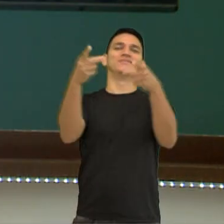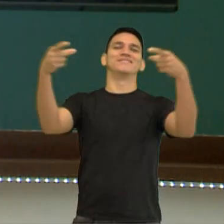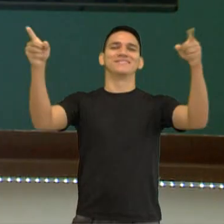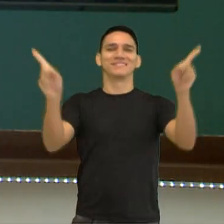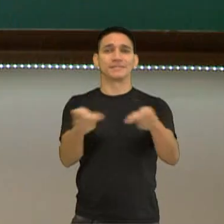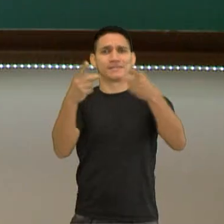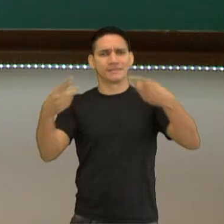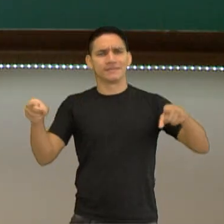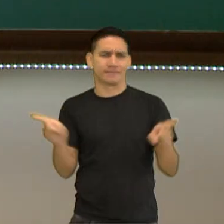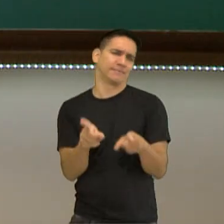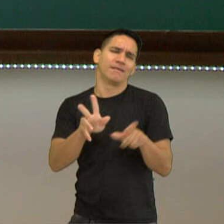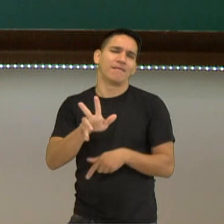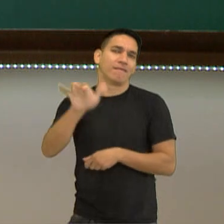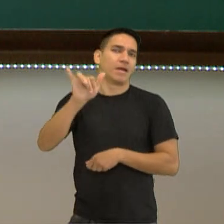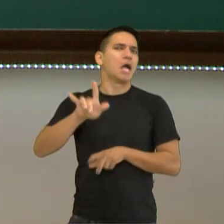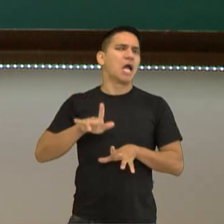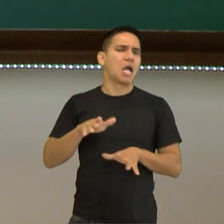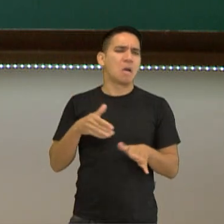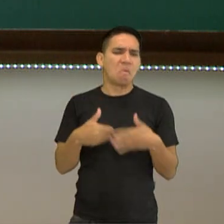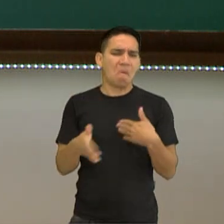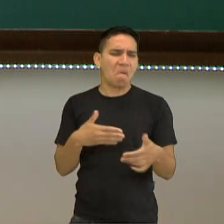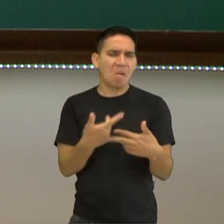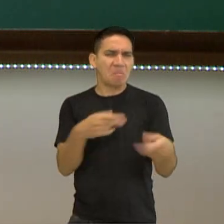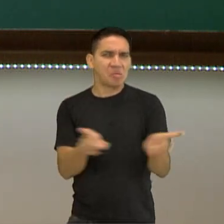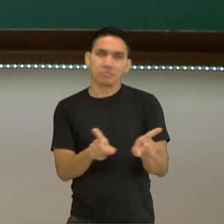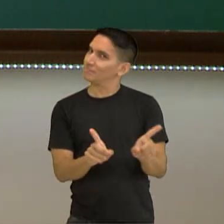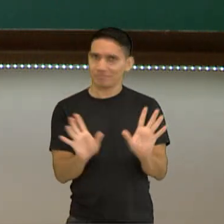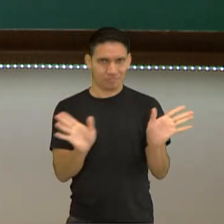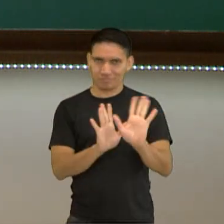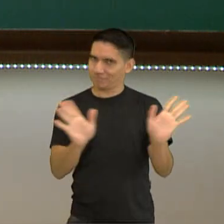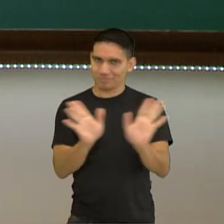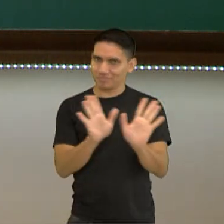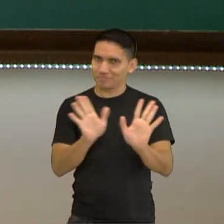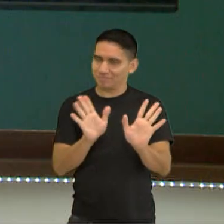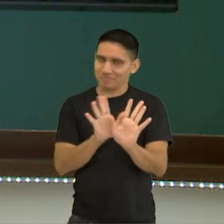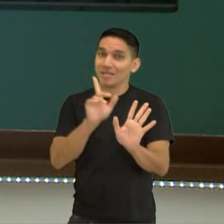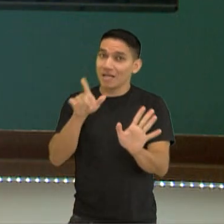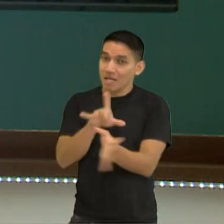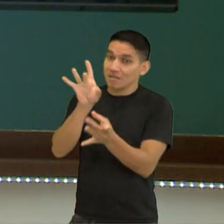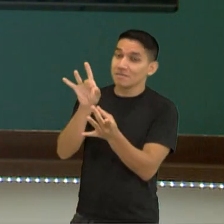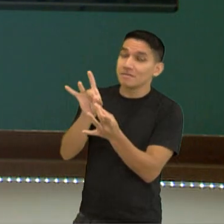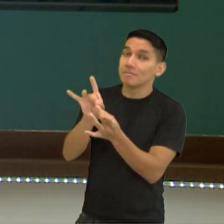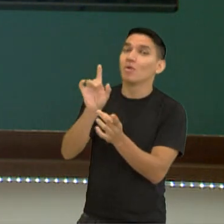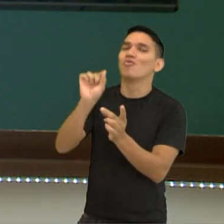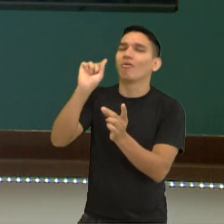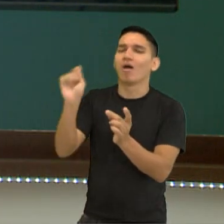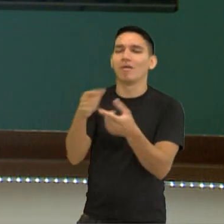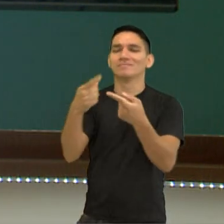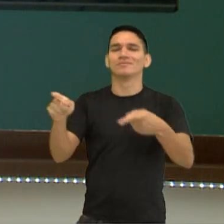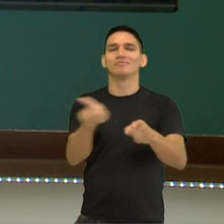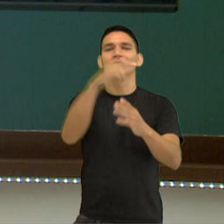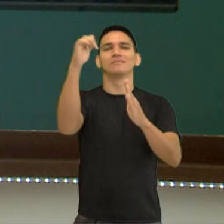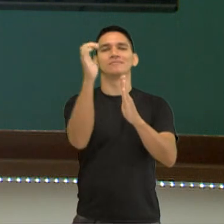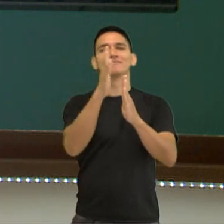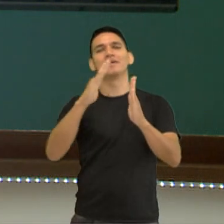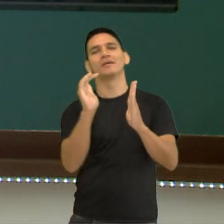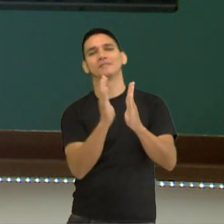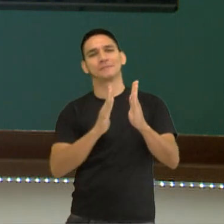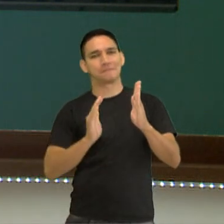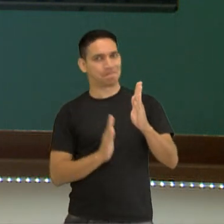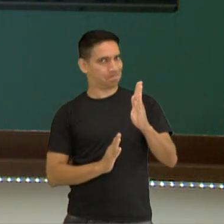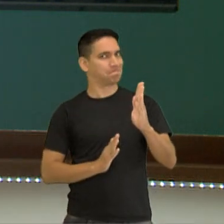música. Música, mas não é qualquer música. Nós vamos ver música barroca,